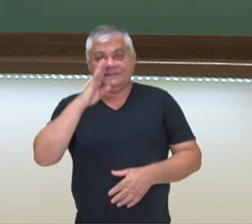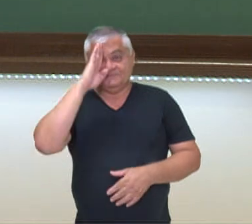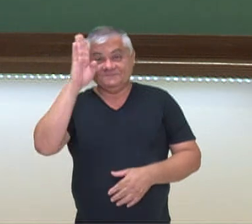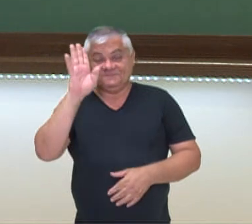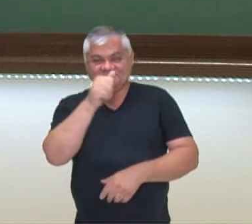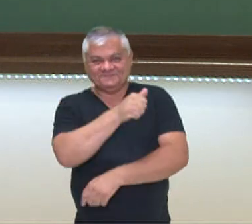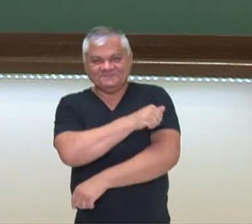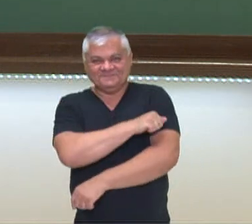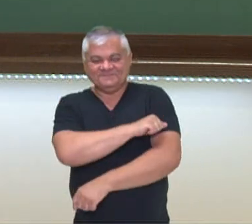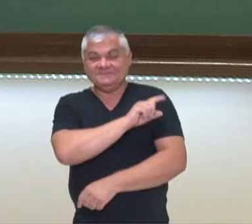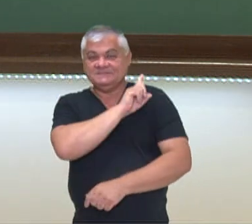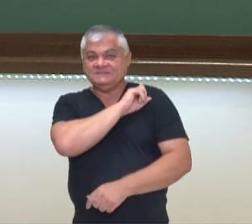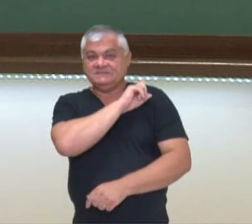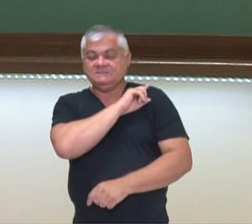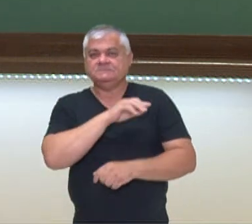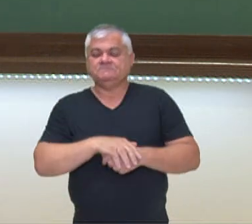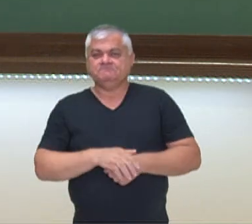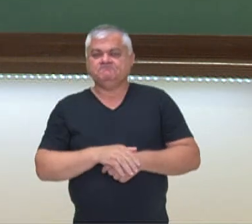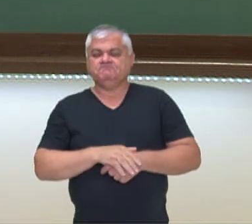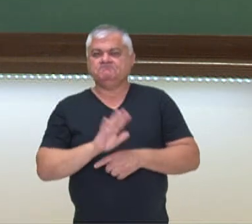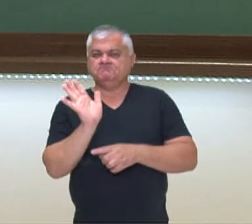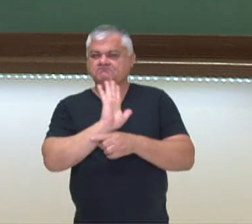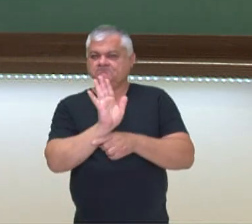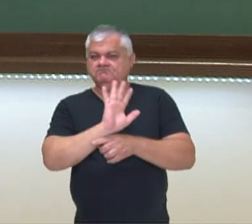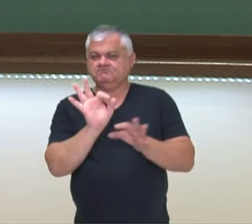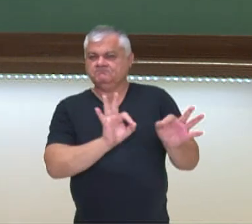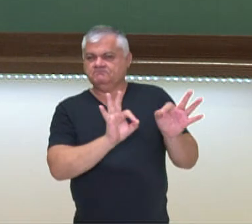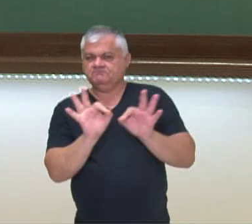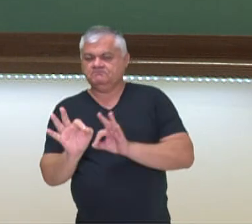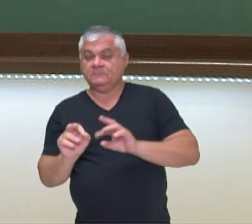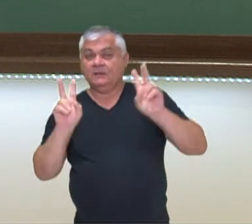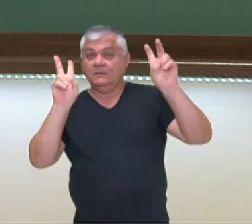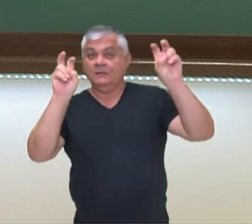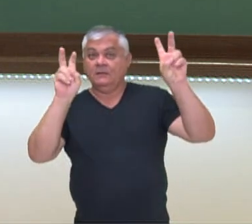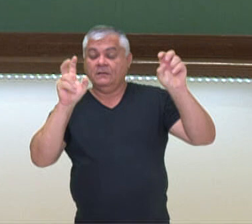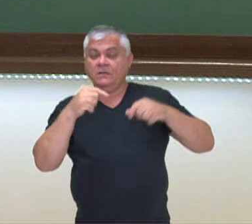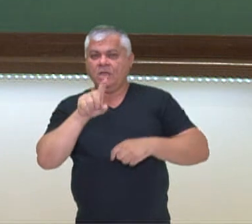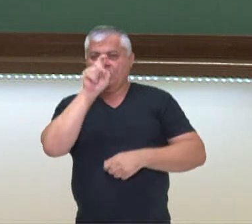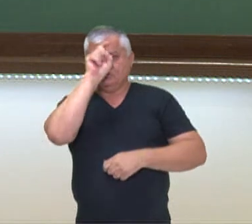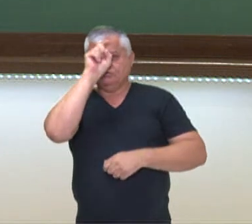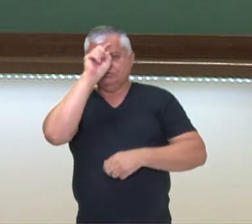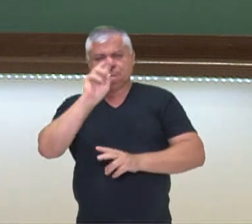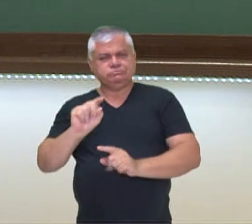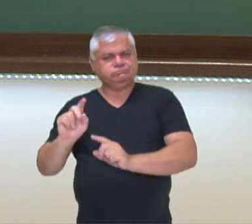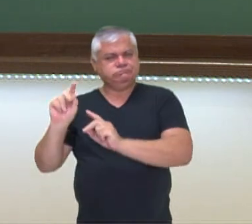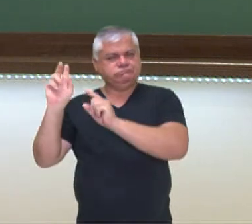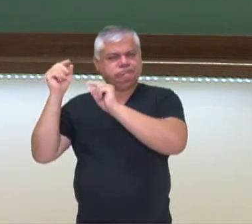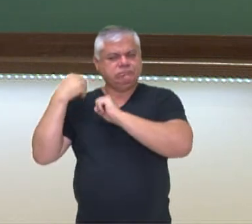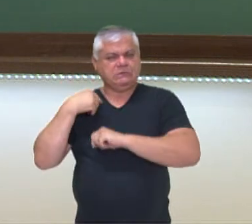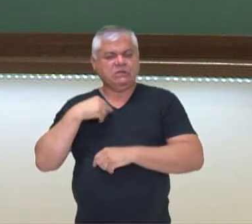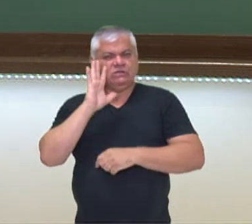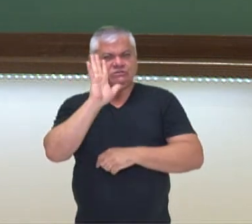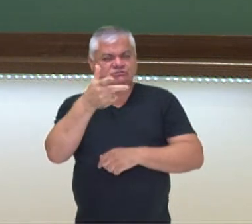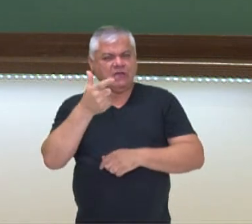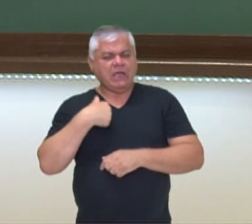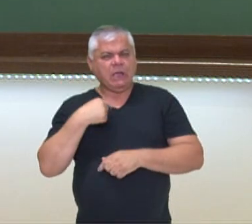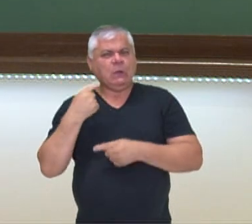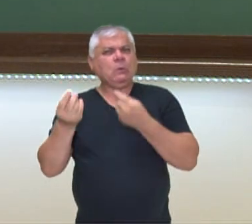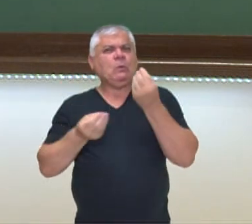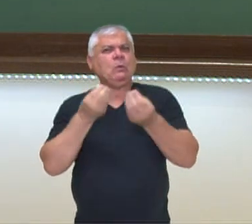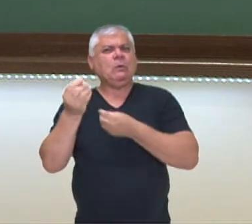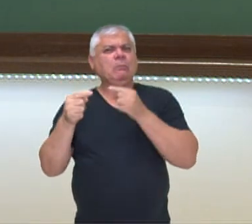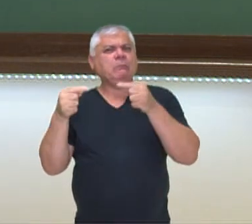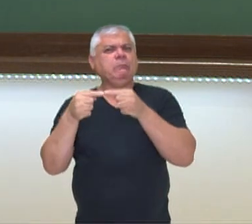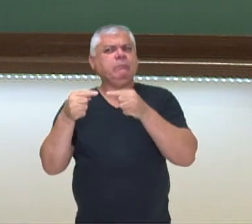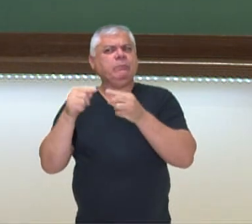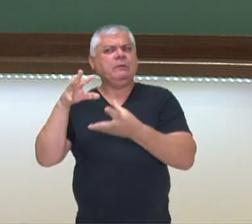Olá, estudante da primeira série. Nesse vídeo, vamos falar sobre o Egito Antigo. Você já se perguntou sobre como eles se relacionavam com a